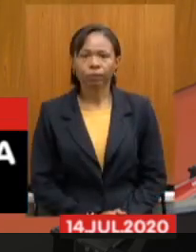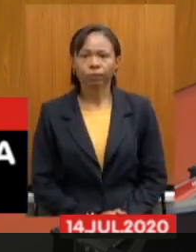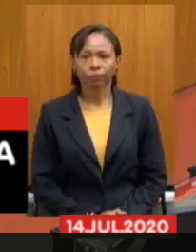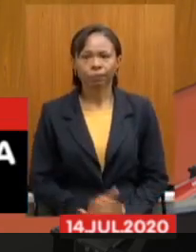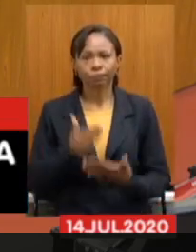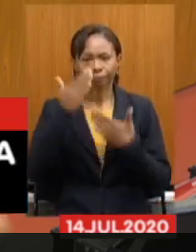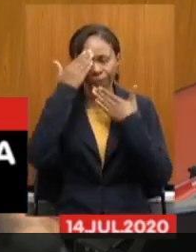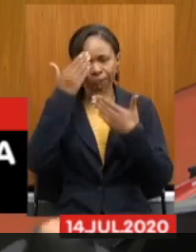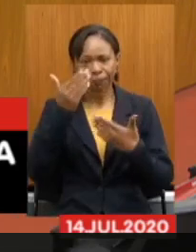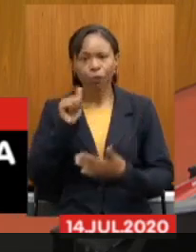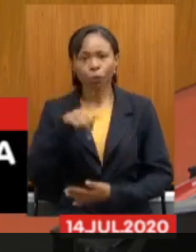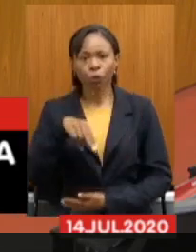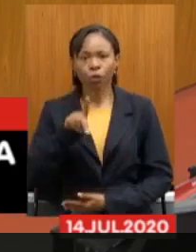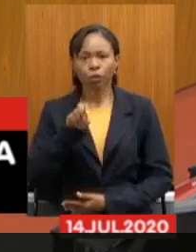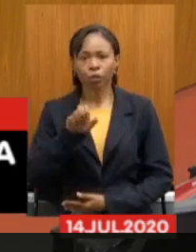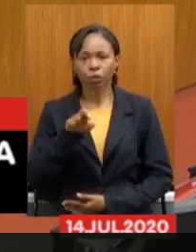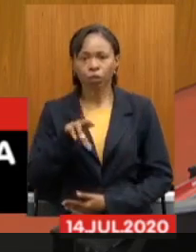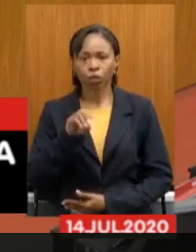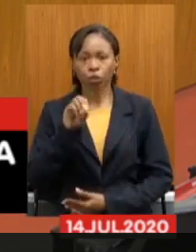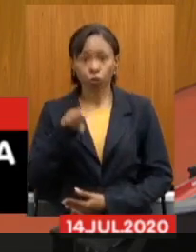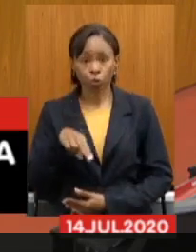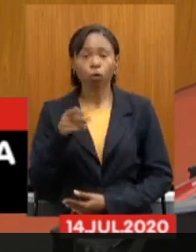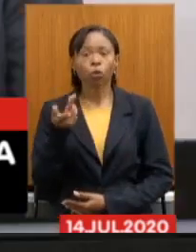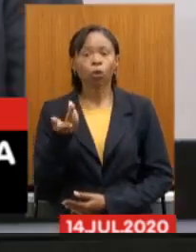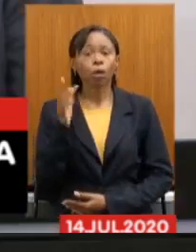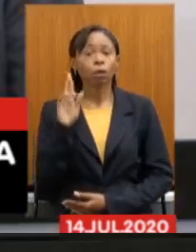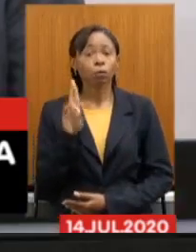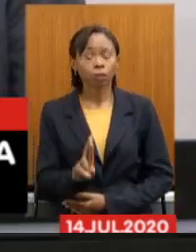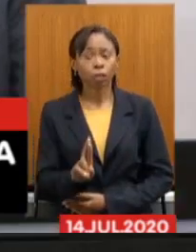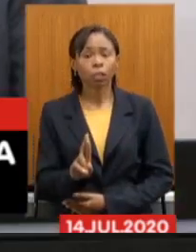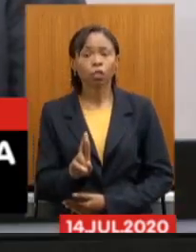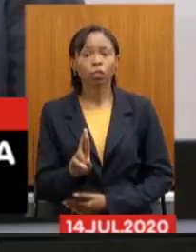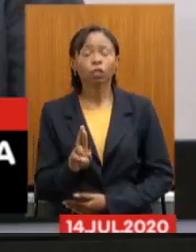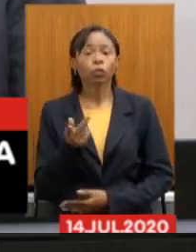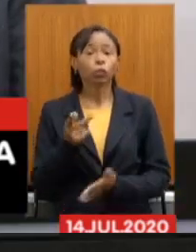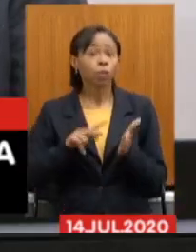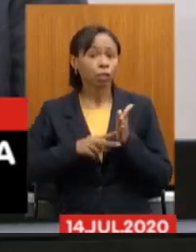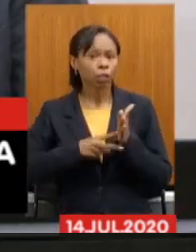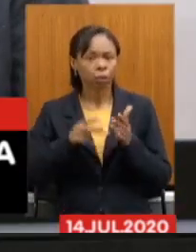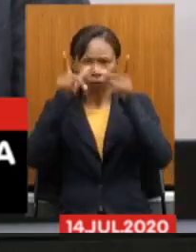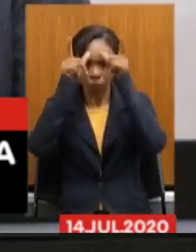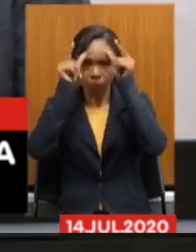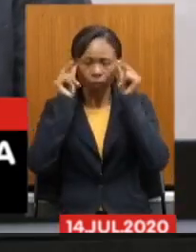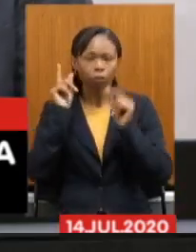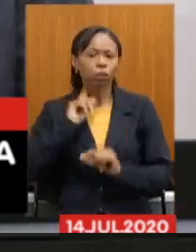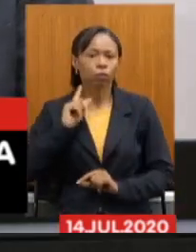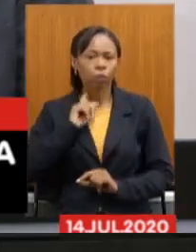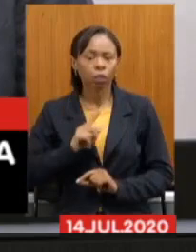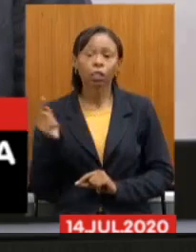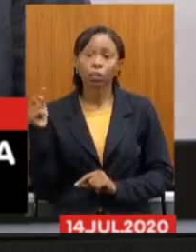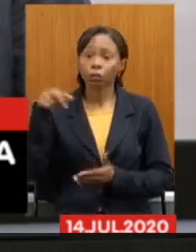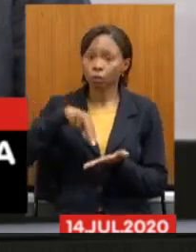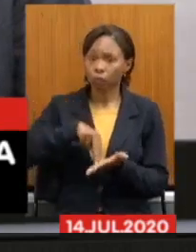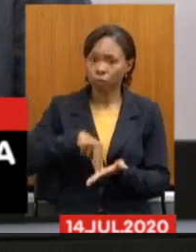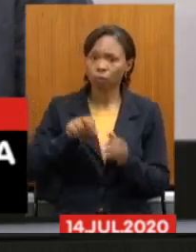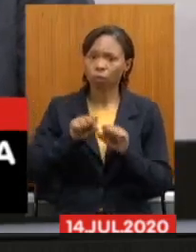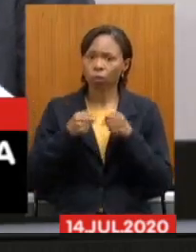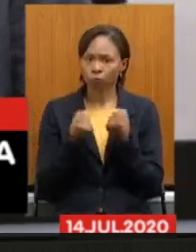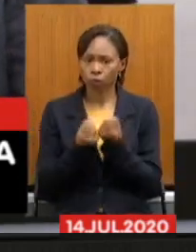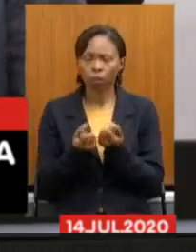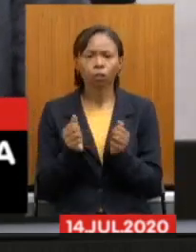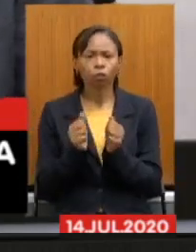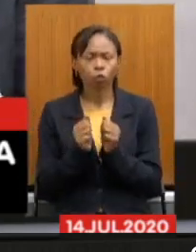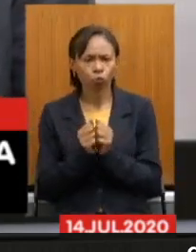de Minas Gerais, pela sua disponibilidade também em estar conosco neste seminário e pela exposição que o senhor acabou